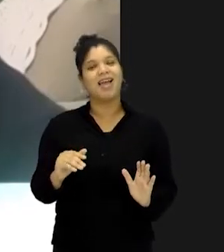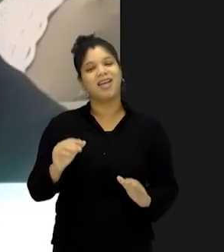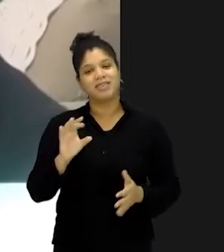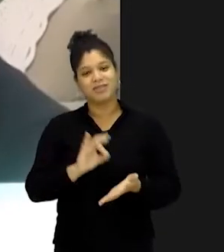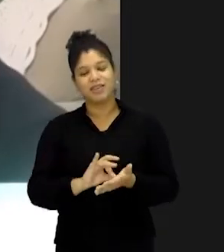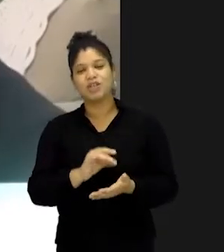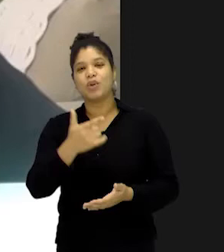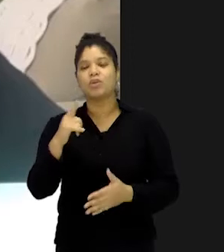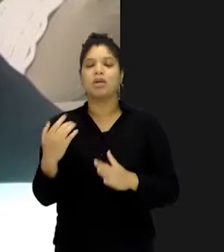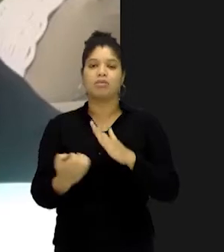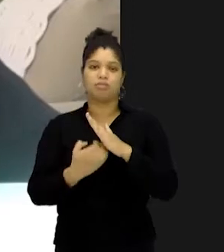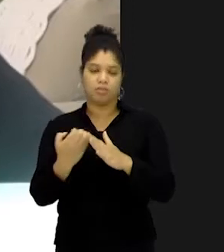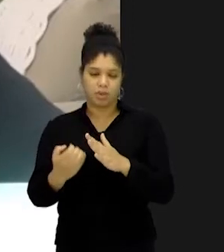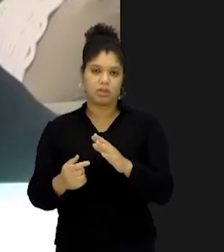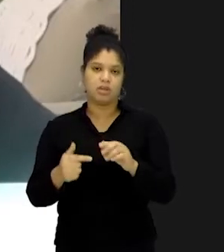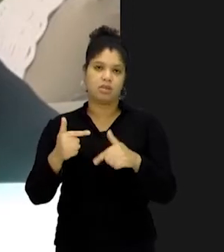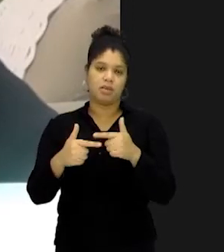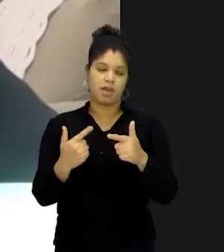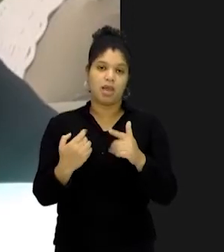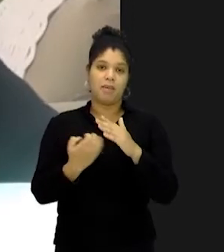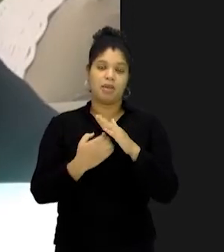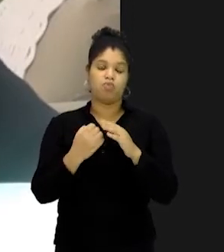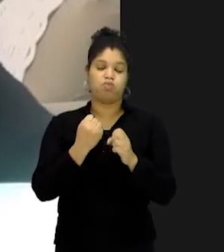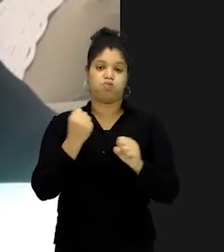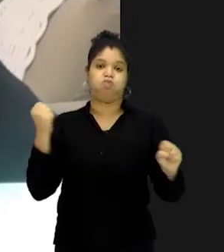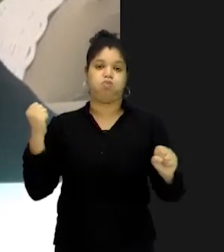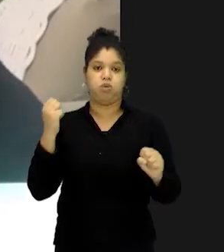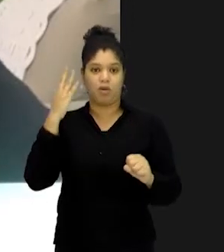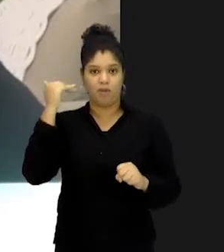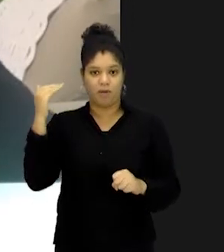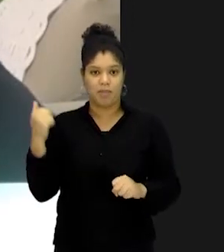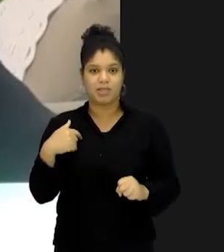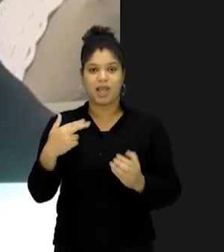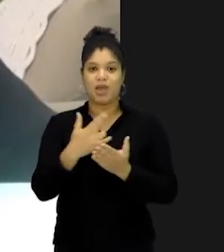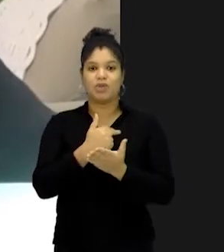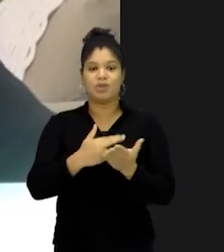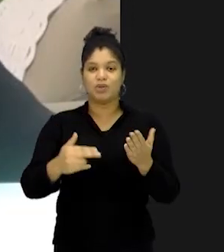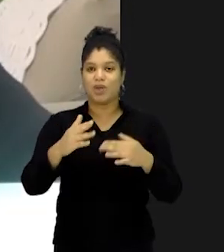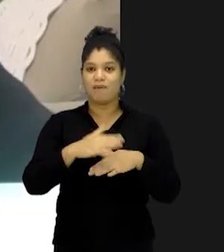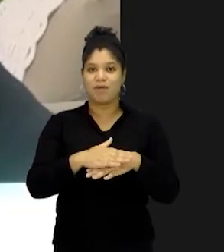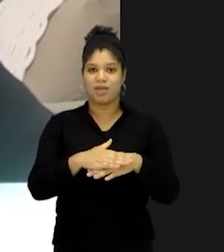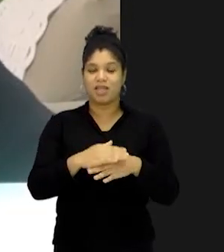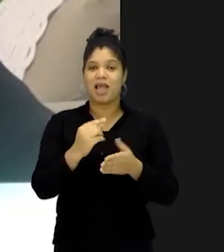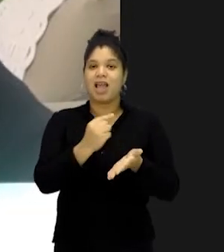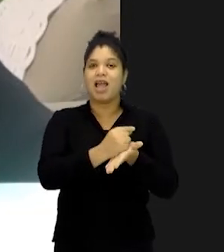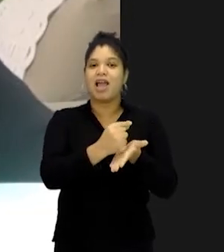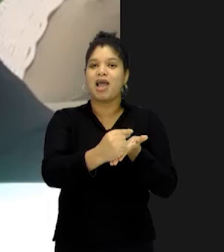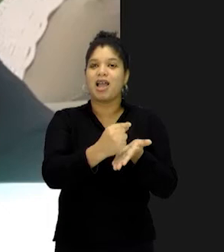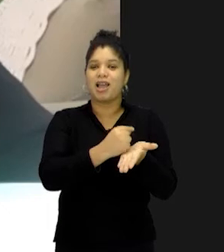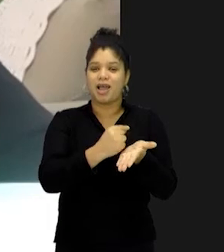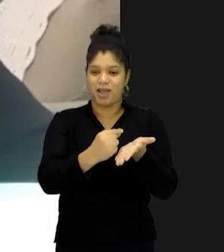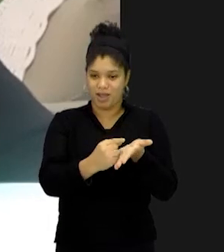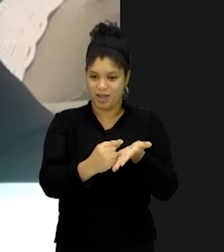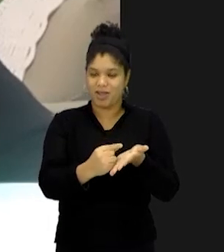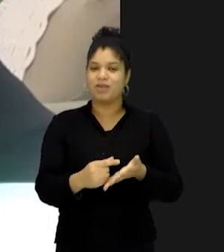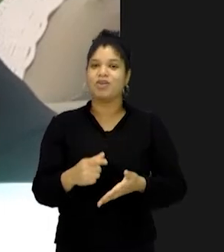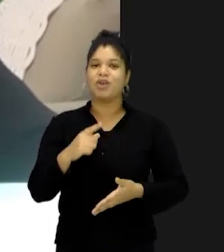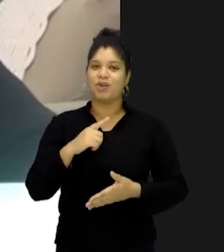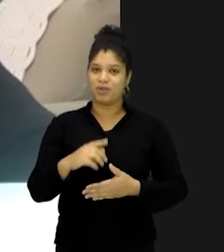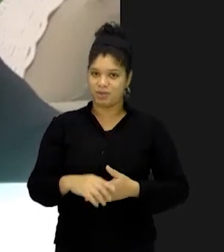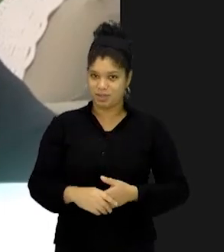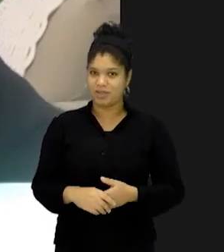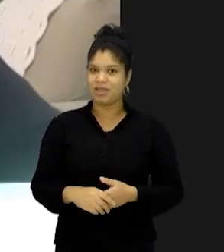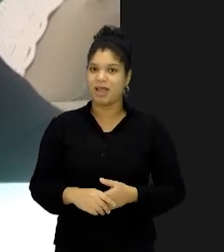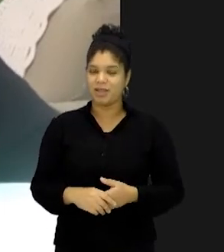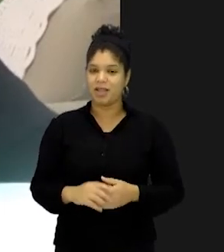outra empresa, uma multinacional, fazendo desenho, cartoons, né? Até então eu fui